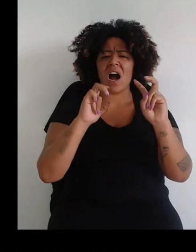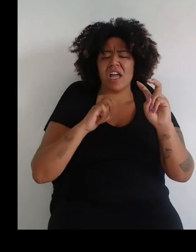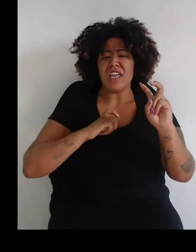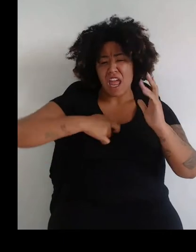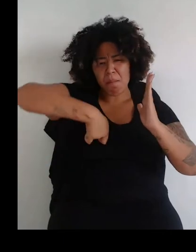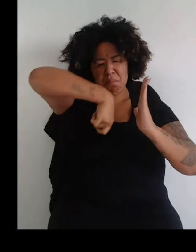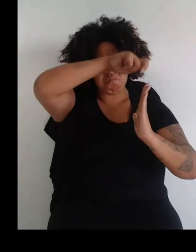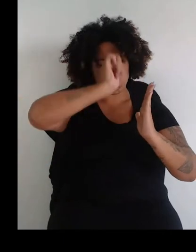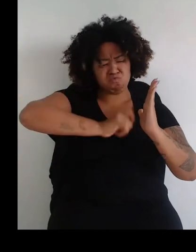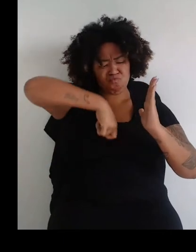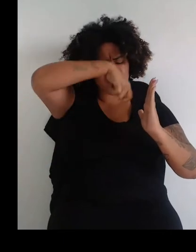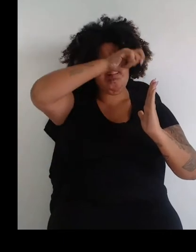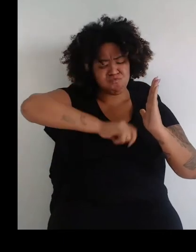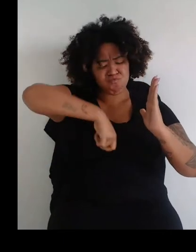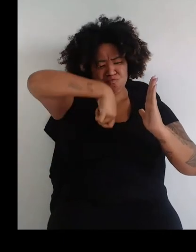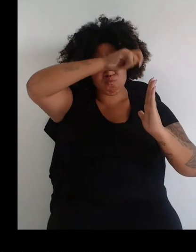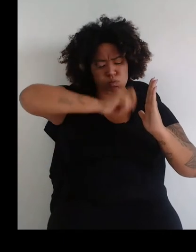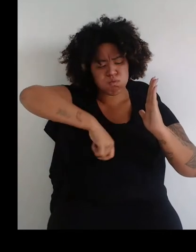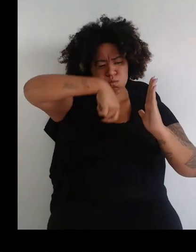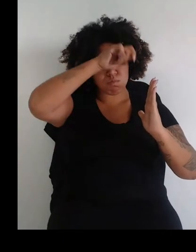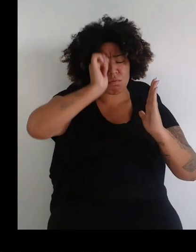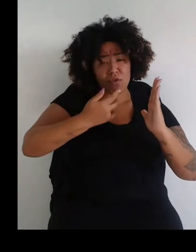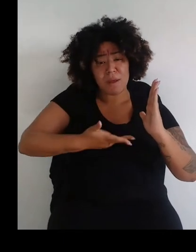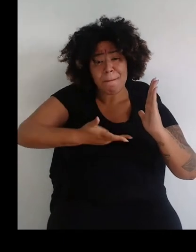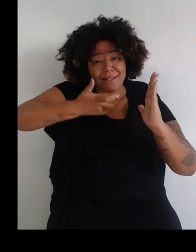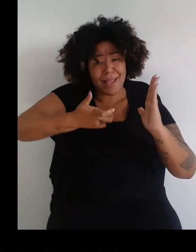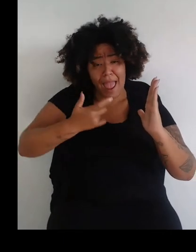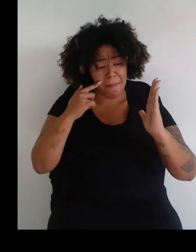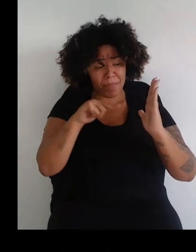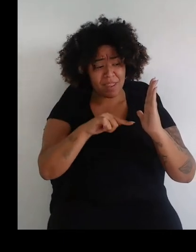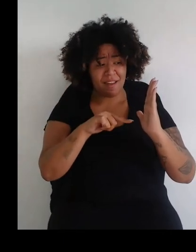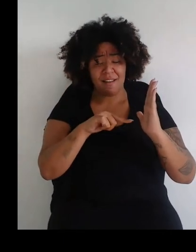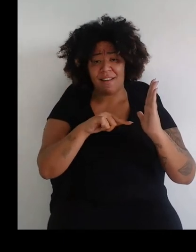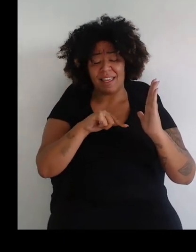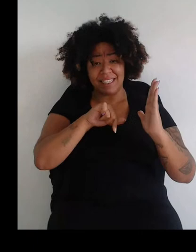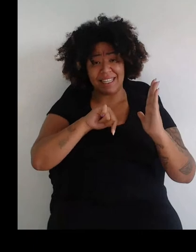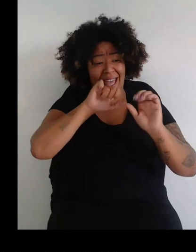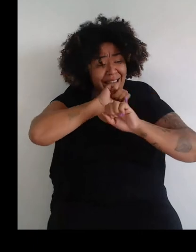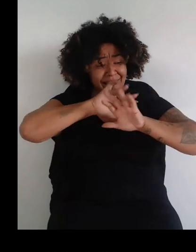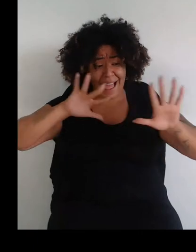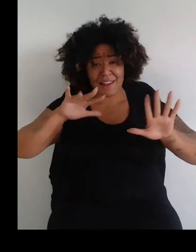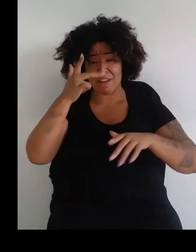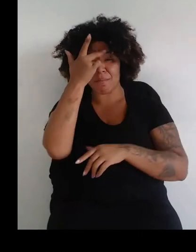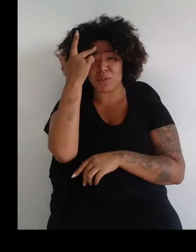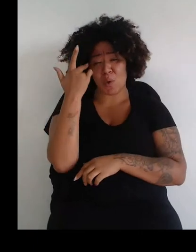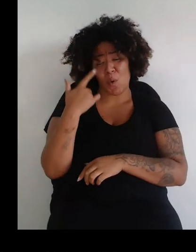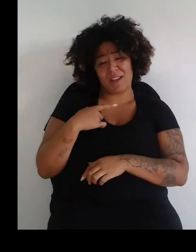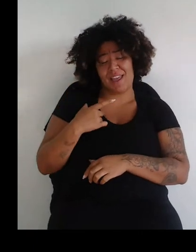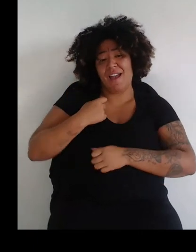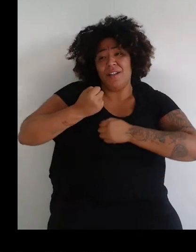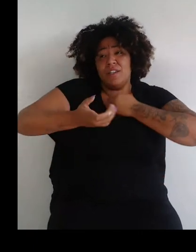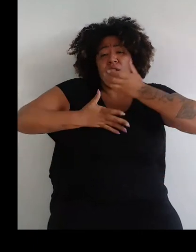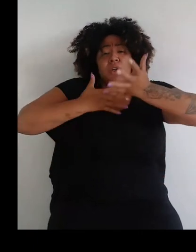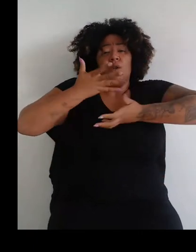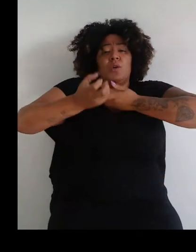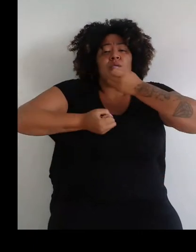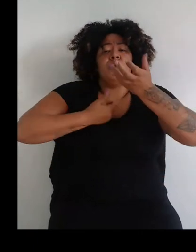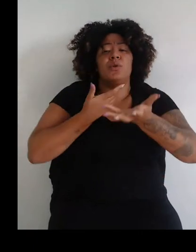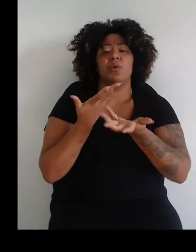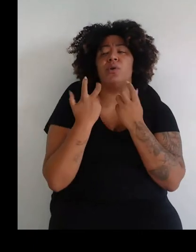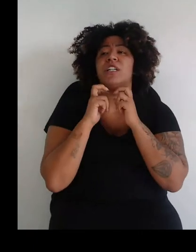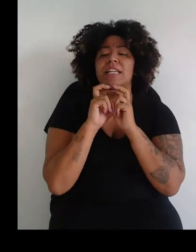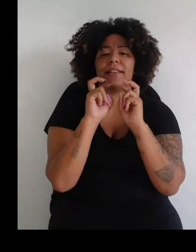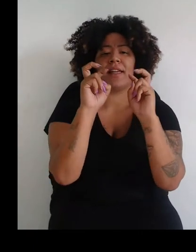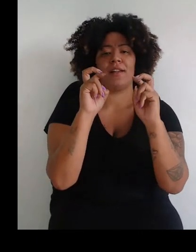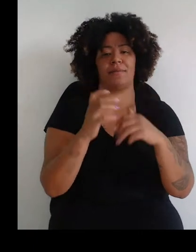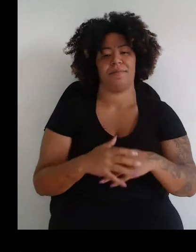discernir uma boca que grita e um olho selvagem arregalado essa desintegração do ser social ocorre